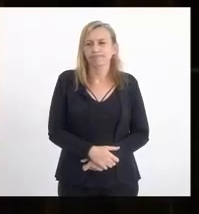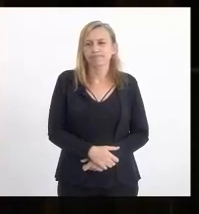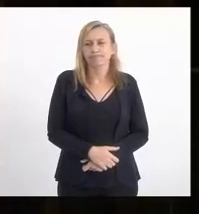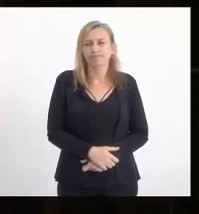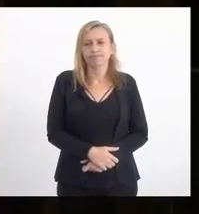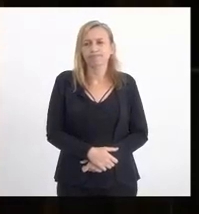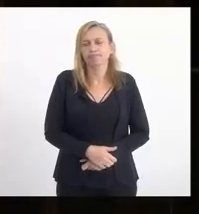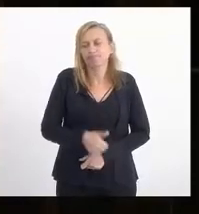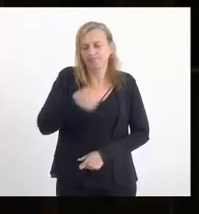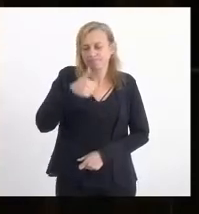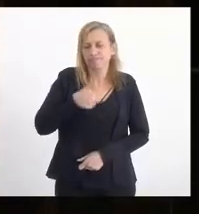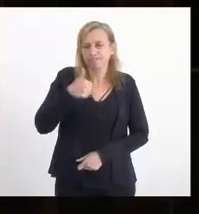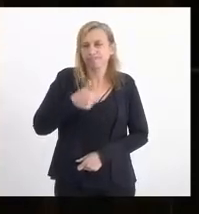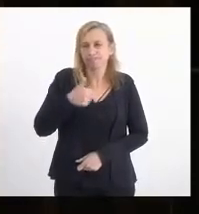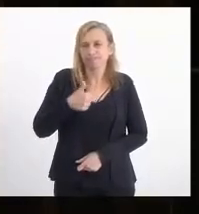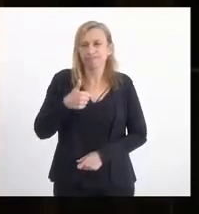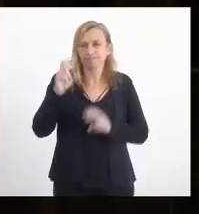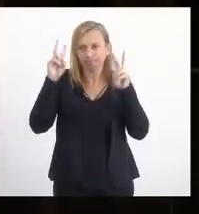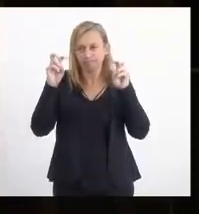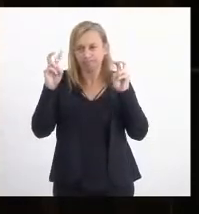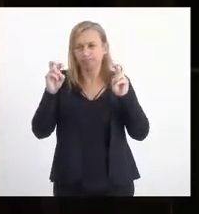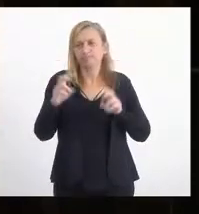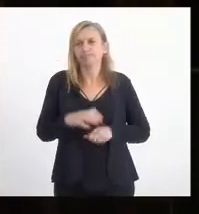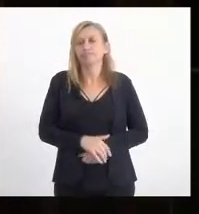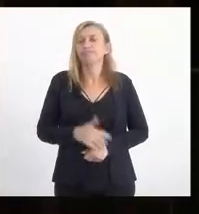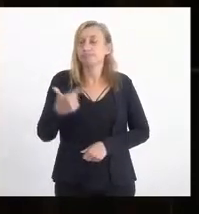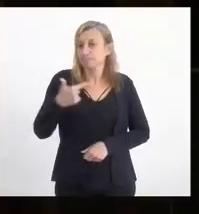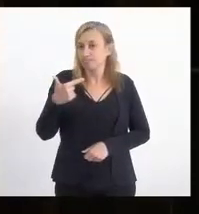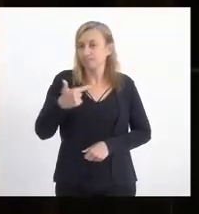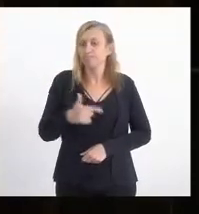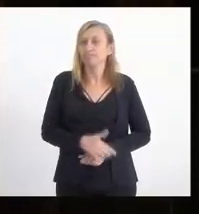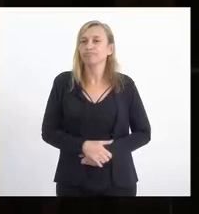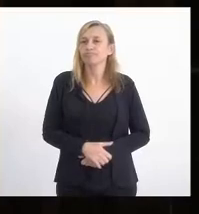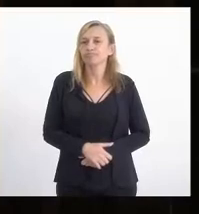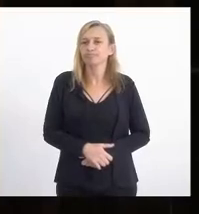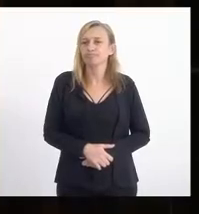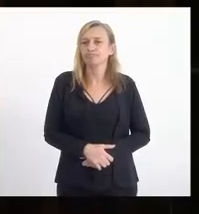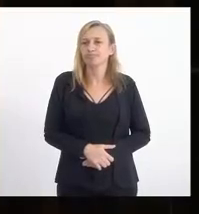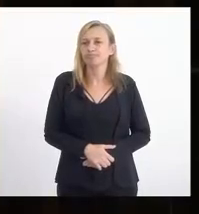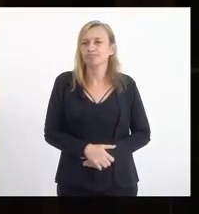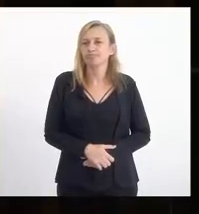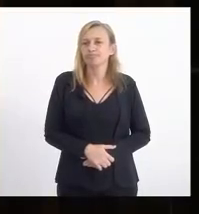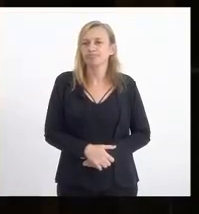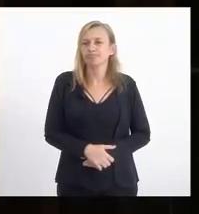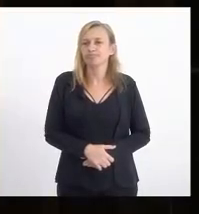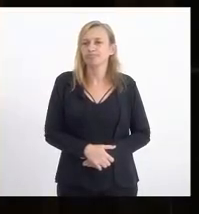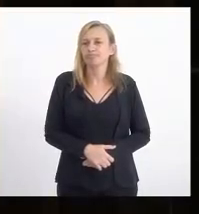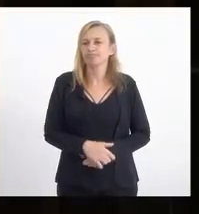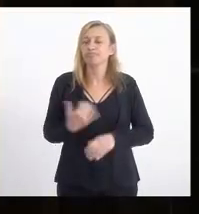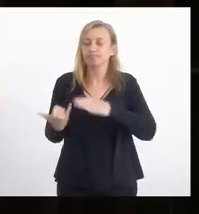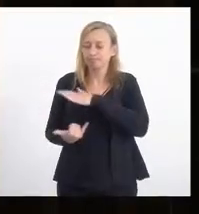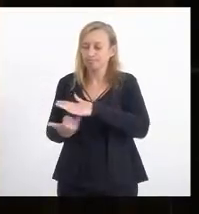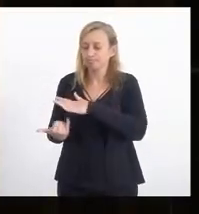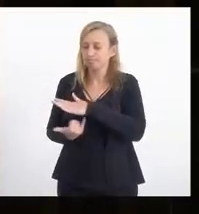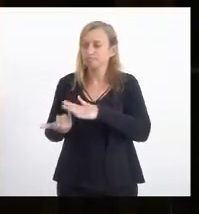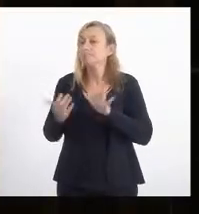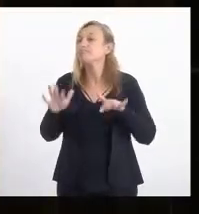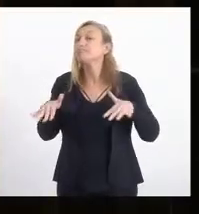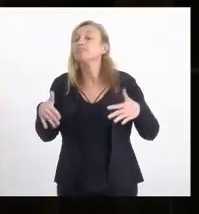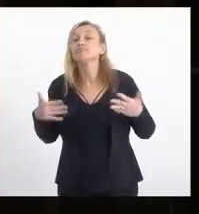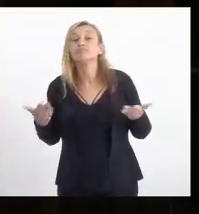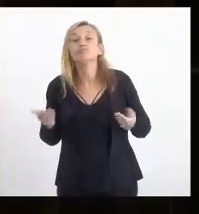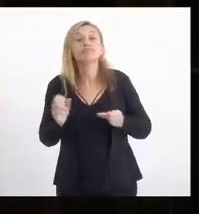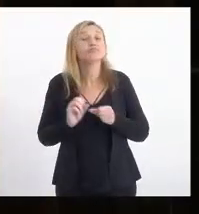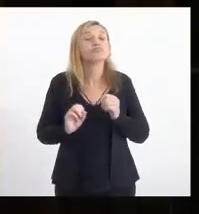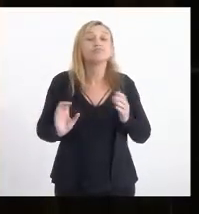e esse é o primeiro ponto que eu gostaria de trazer o segundo. Quando as instituições fazem